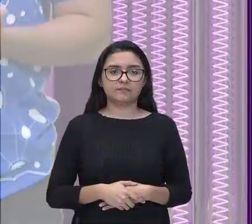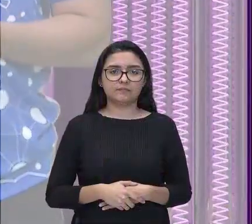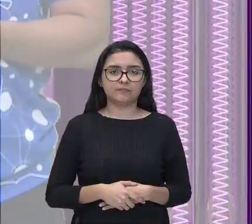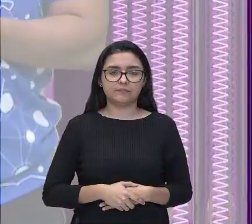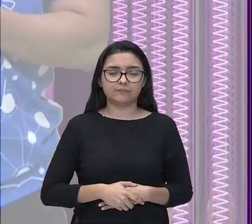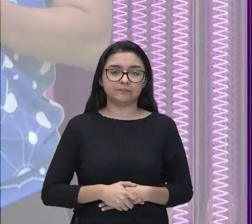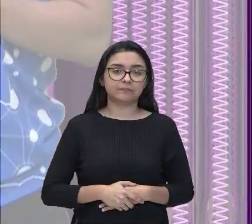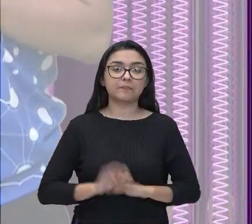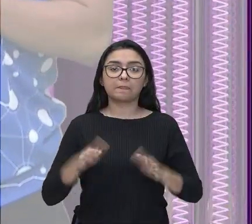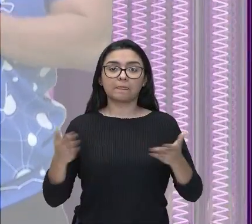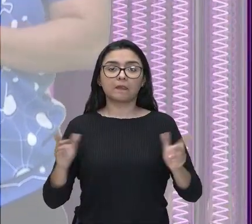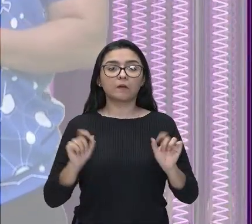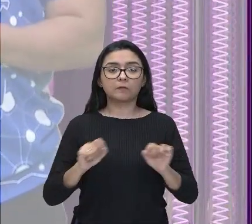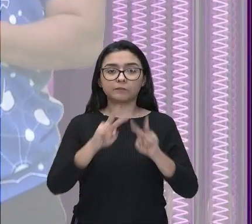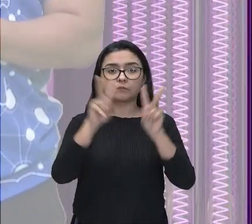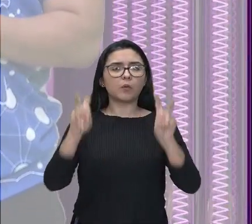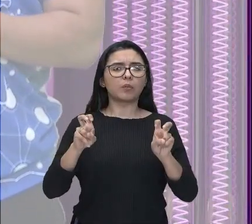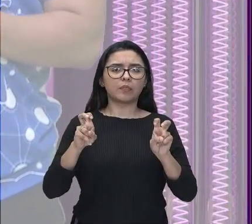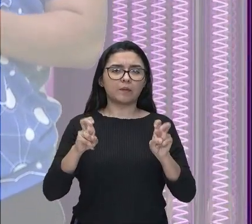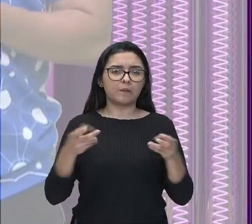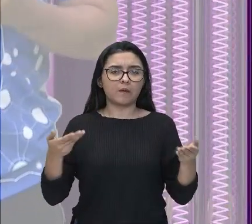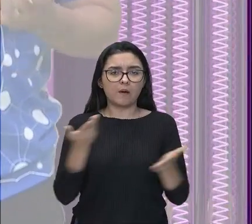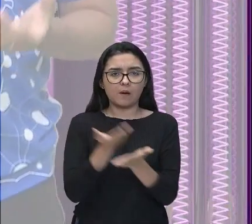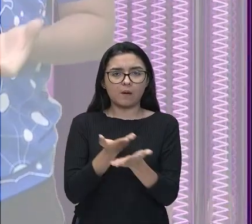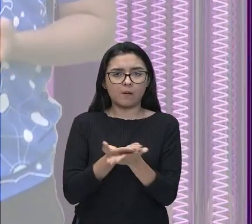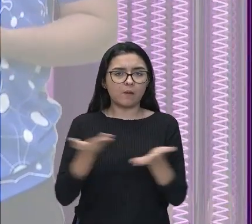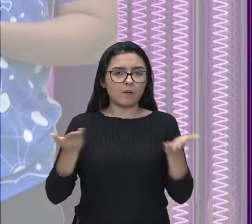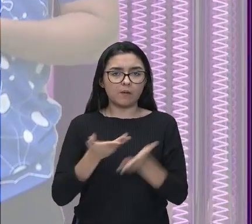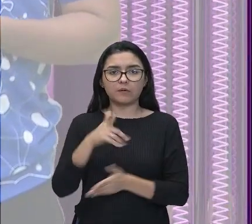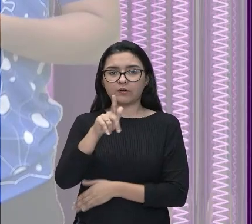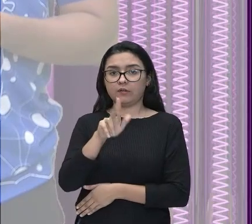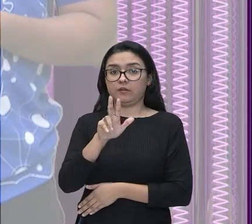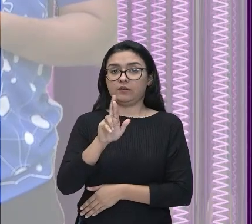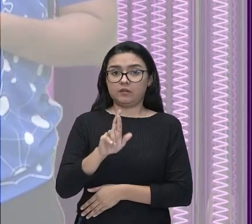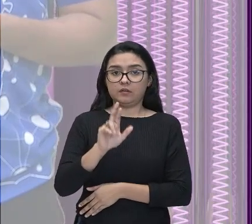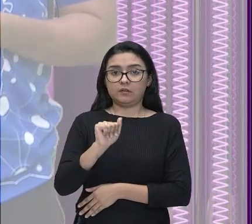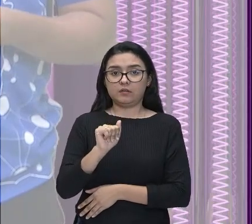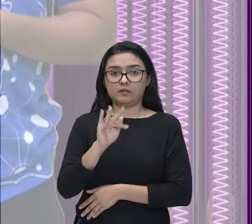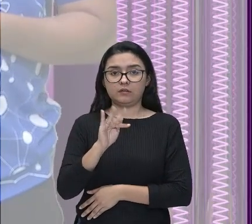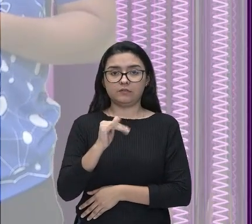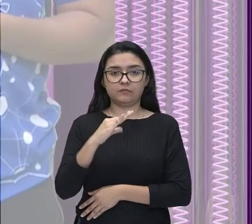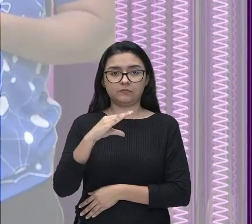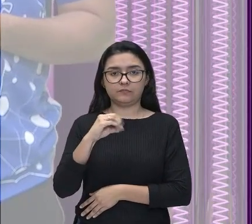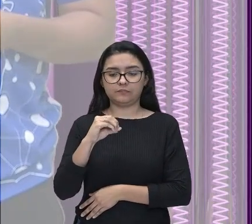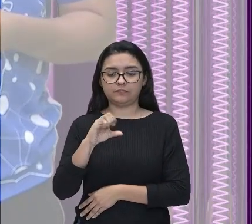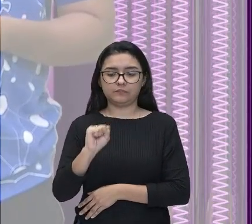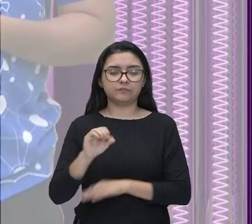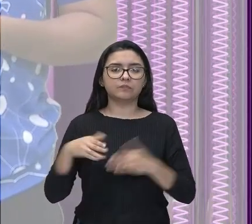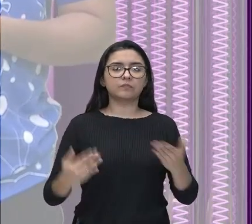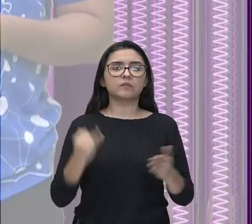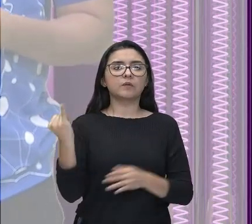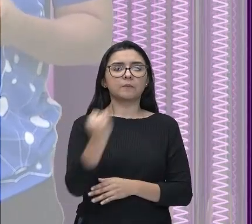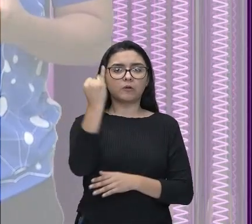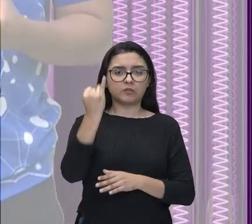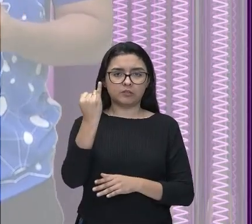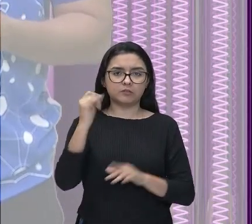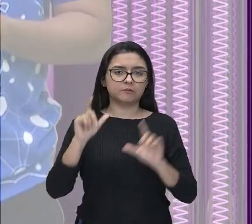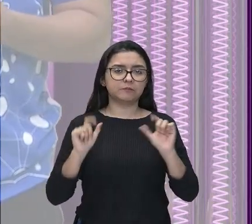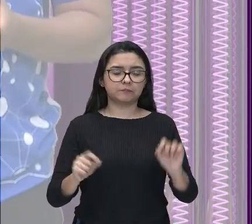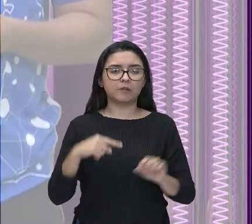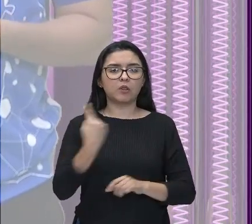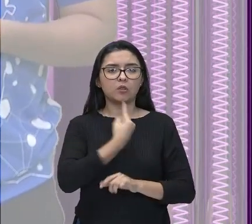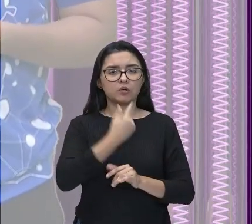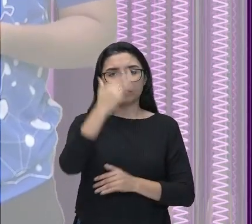Muito bem, vamos falar sobre gráficos. Os gráficos desempenham um papel fundamental na visualização de